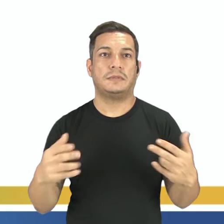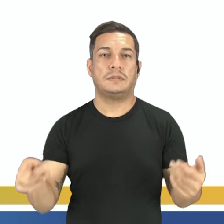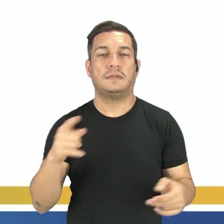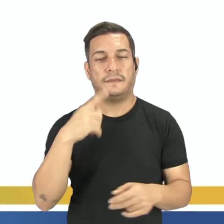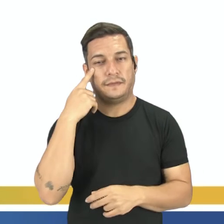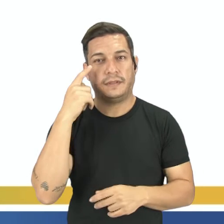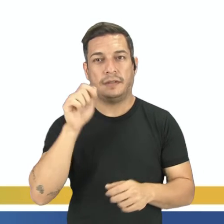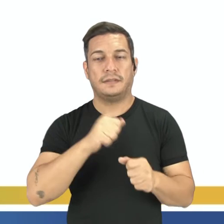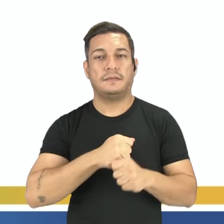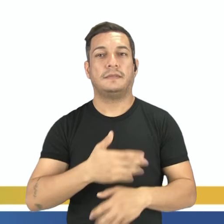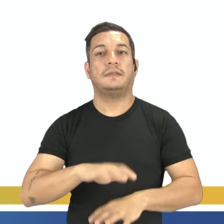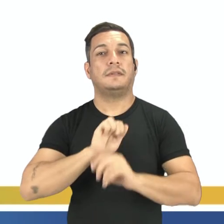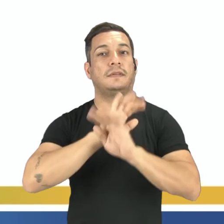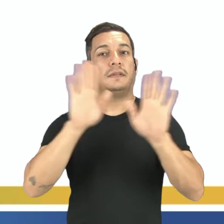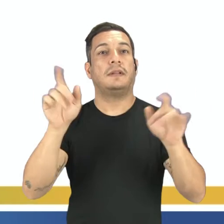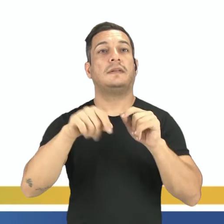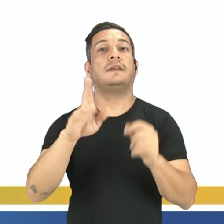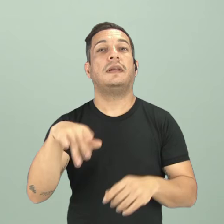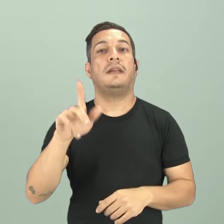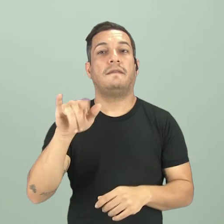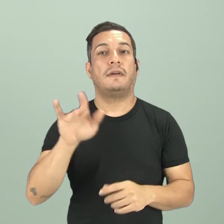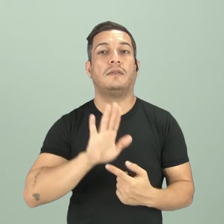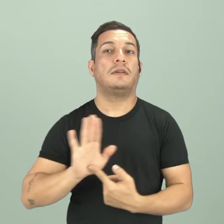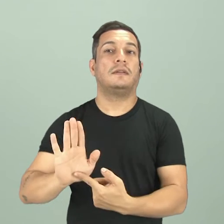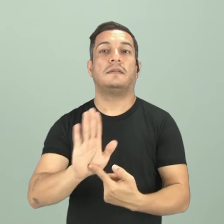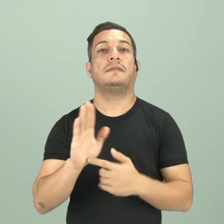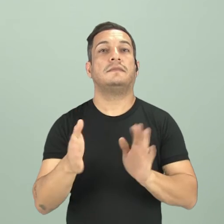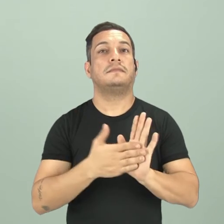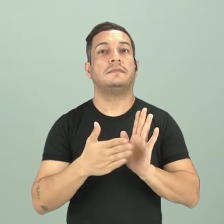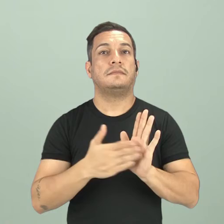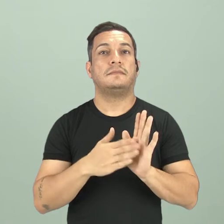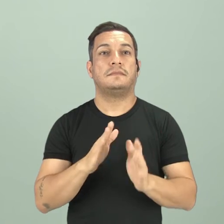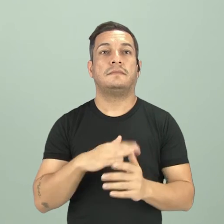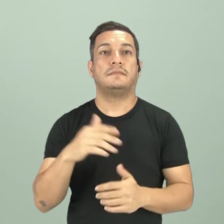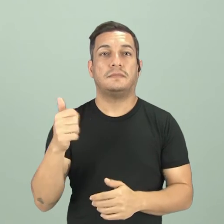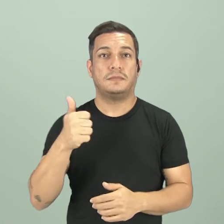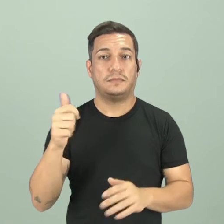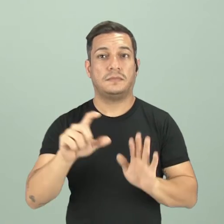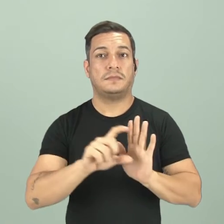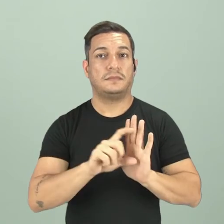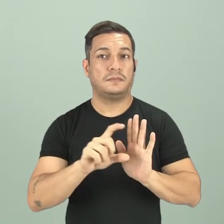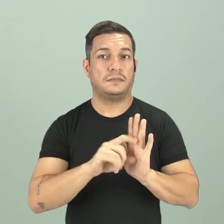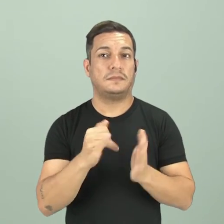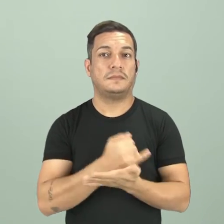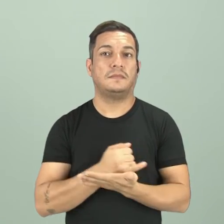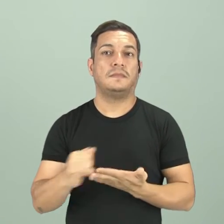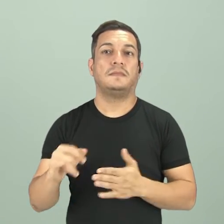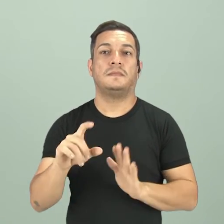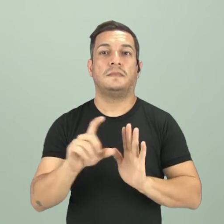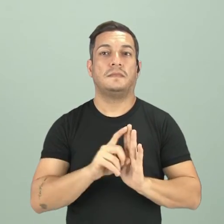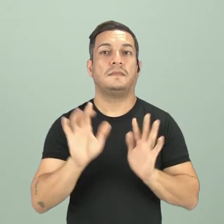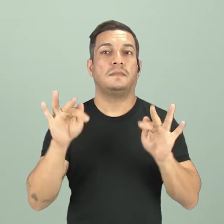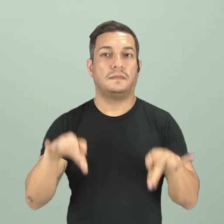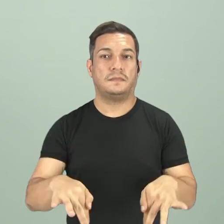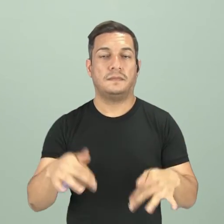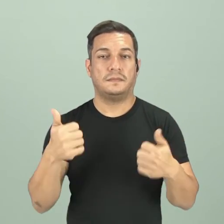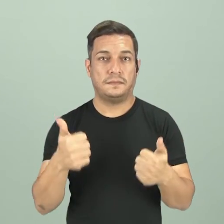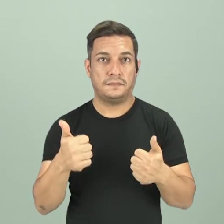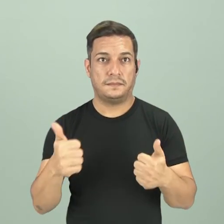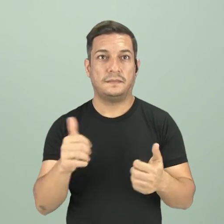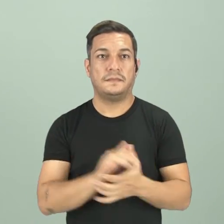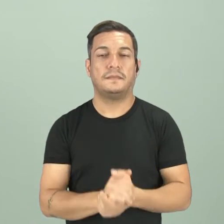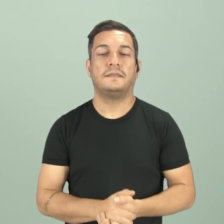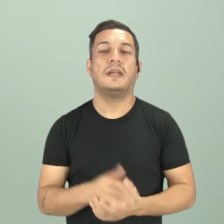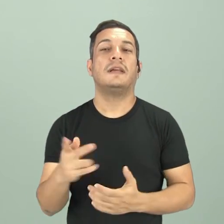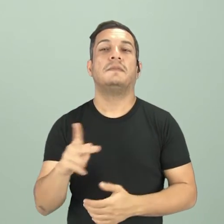colocou claramente quem irá executar a proposta que ele apresentou lá no primeiro, na introdução do parágrafo de conclusão. Tudo bem?